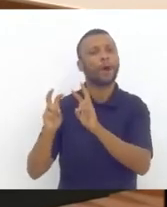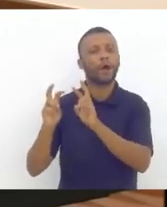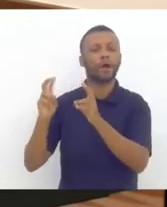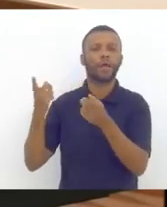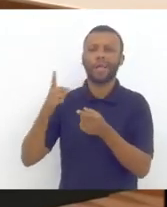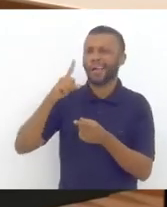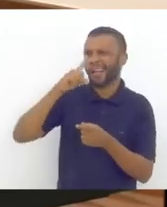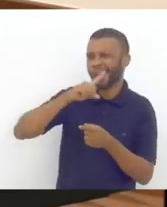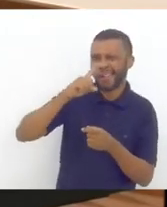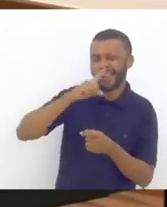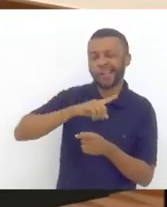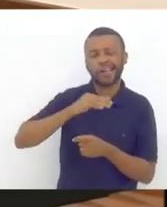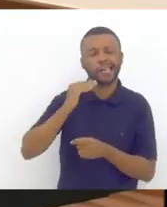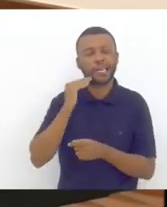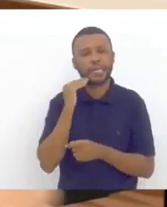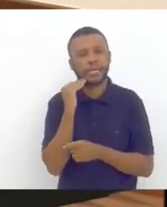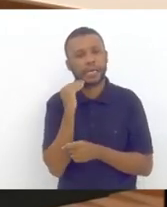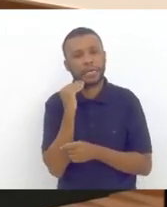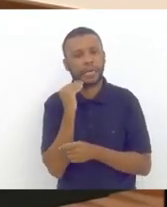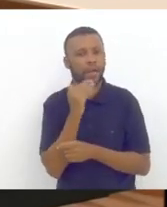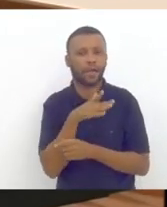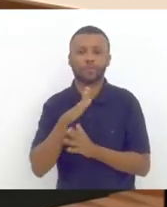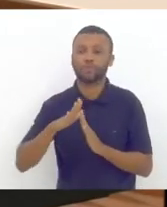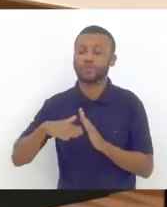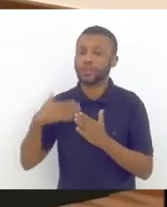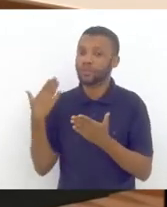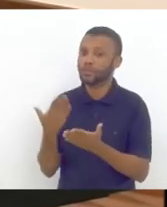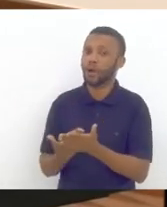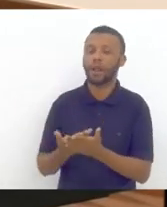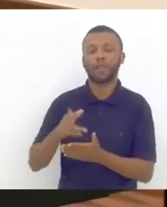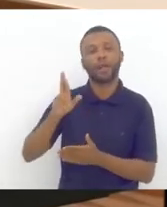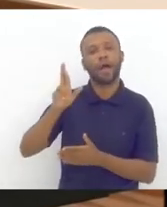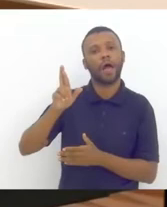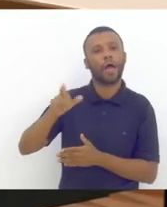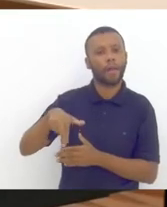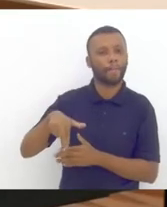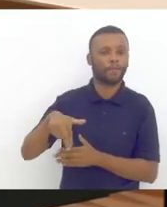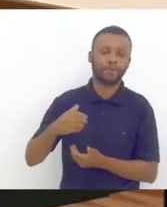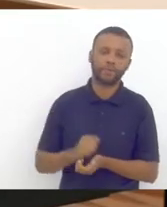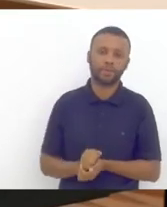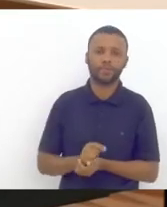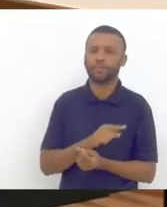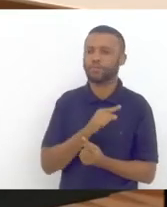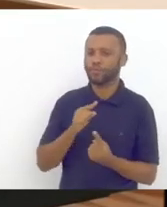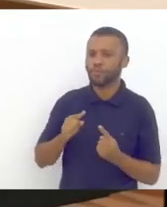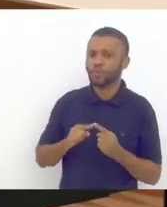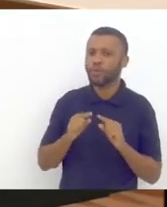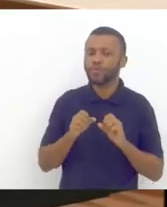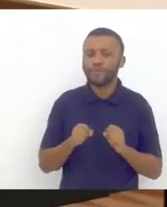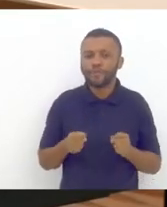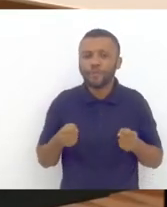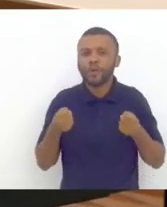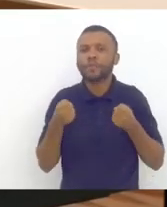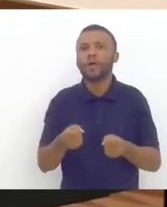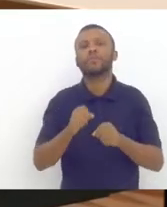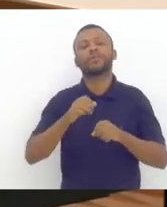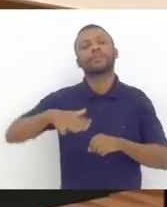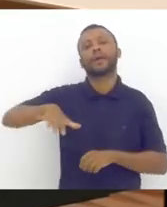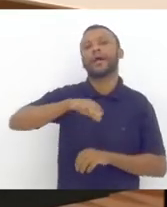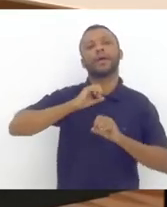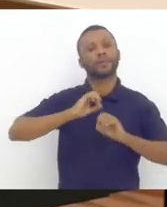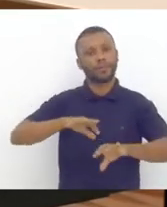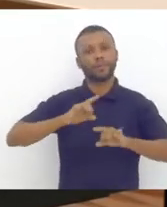escolar, tipo a reprovação. Né? Nós vamos na direção do fortalecimento da educação e no fortalecimento